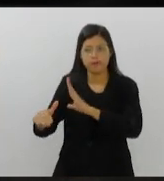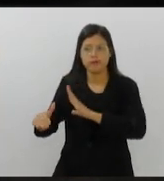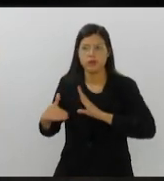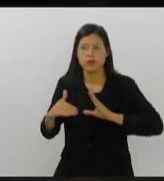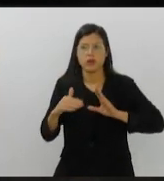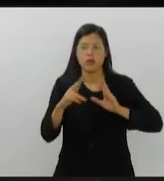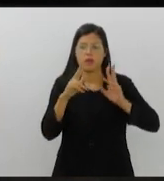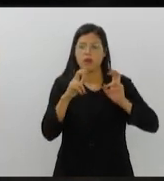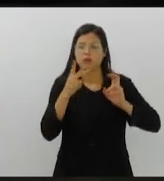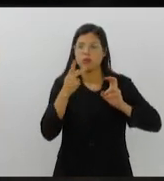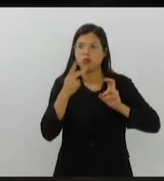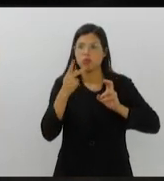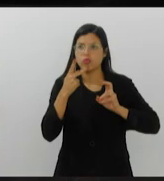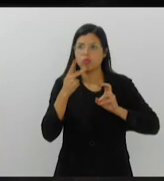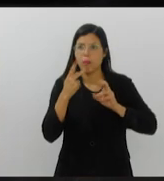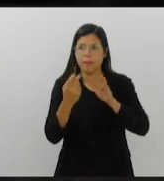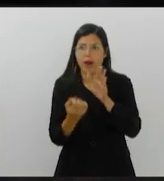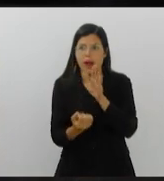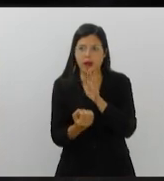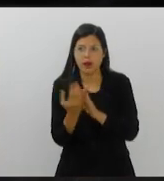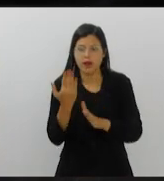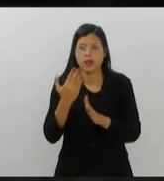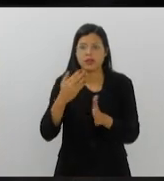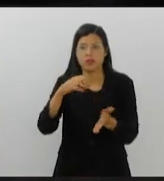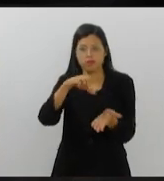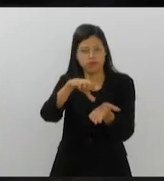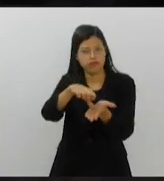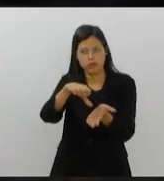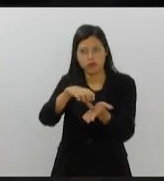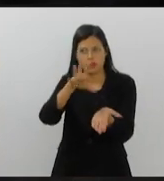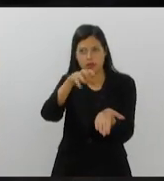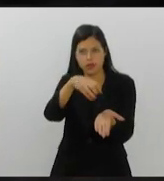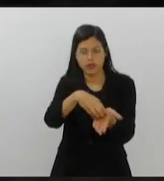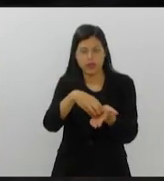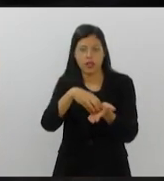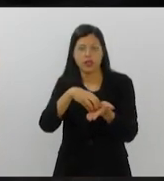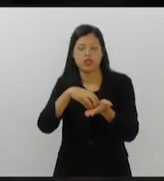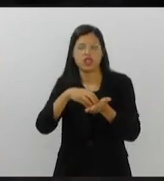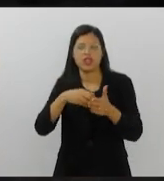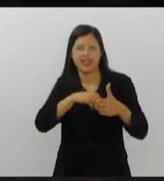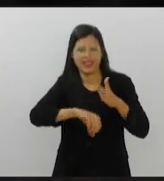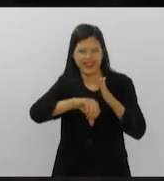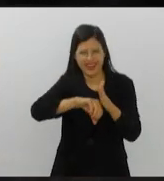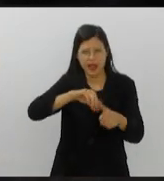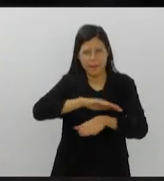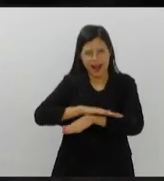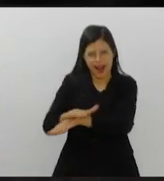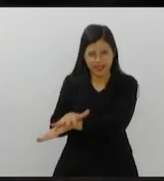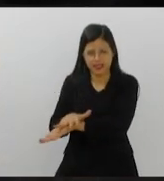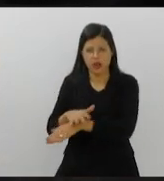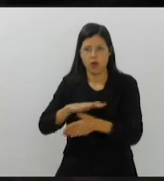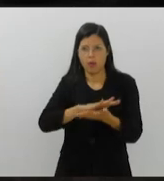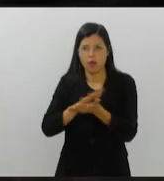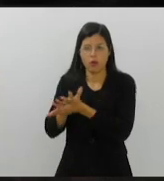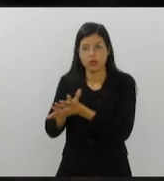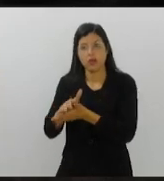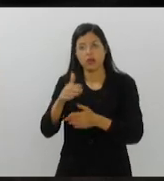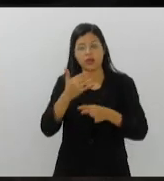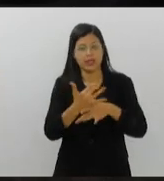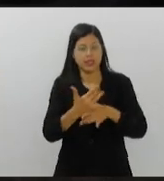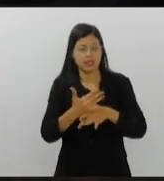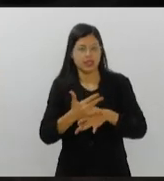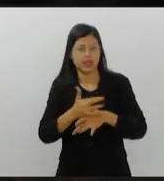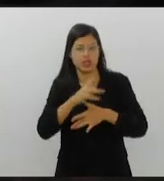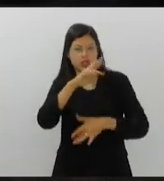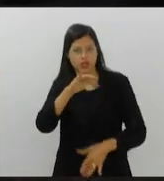sobre a implantação de uma unidade especializada em crimes raciais e delitos de intolerância no município de Rio Bonito.